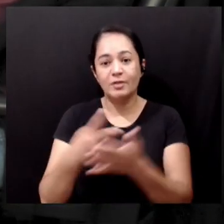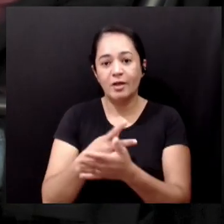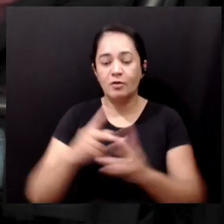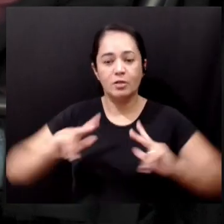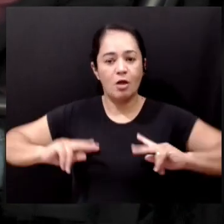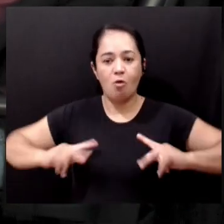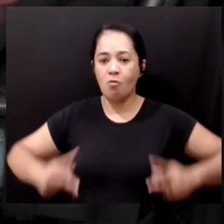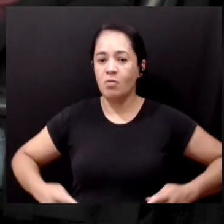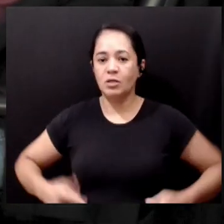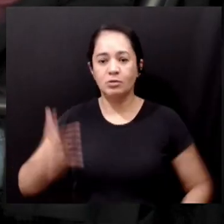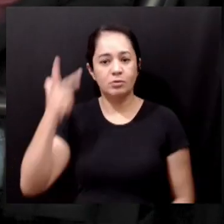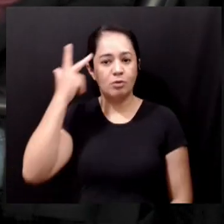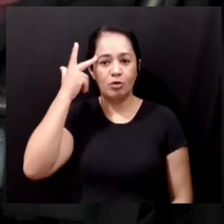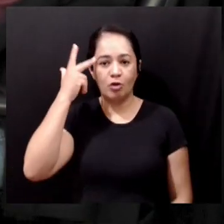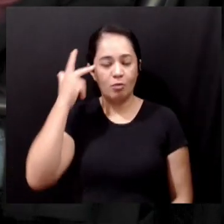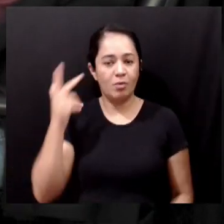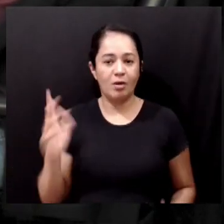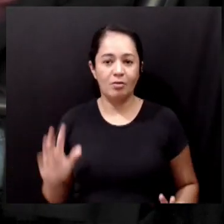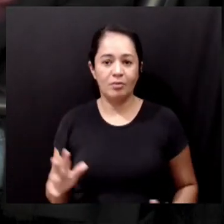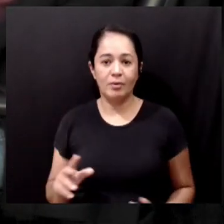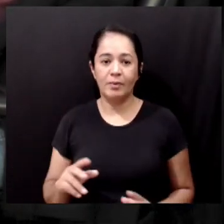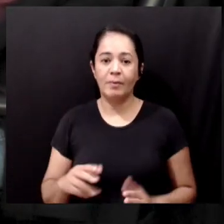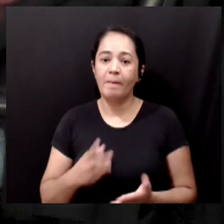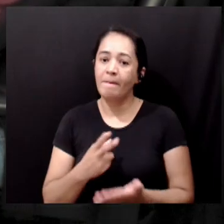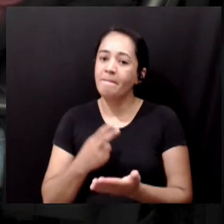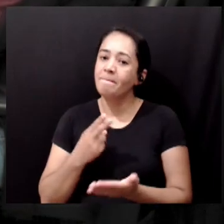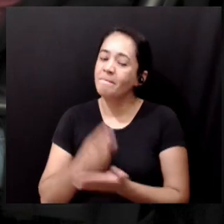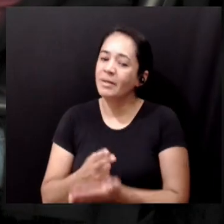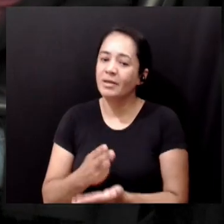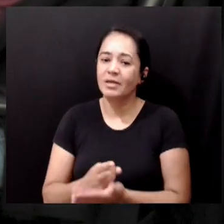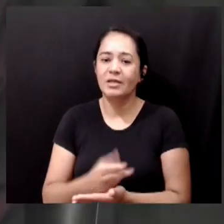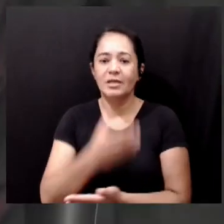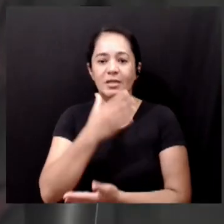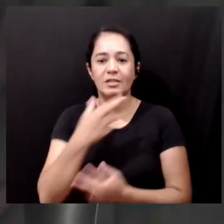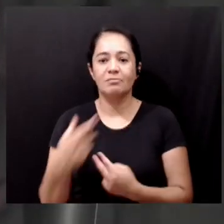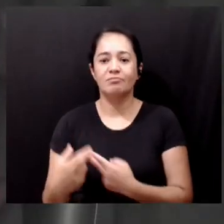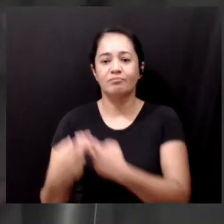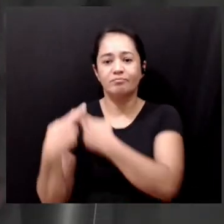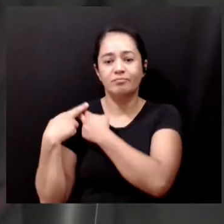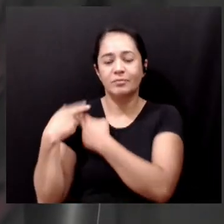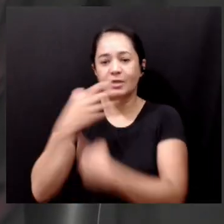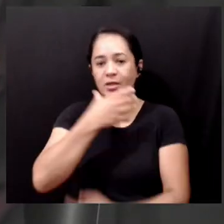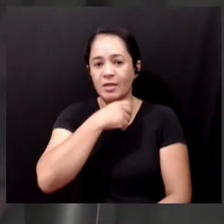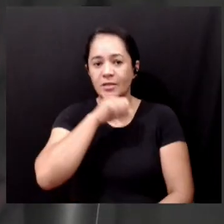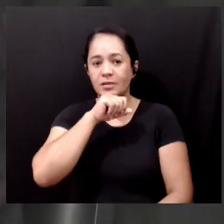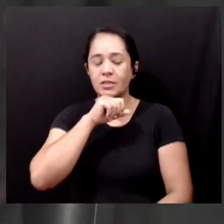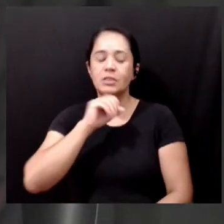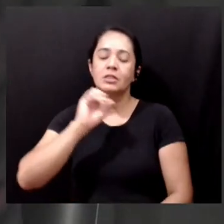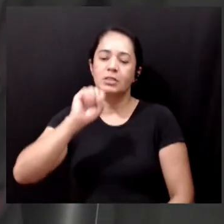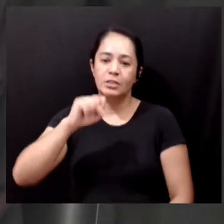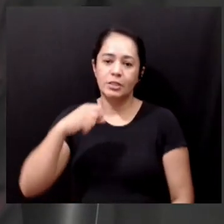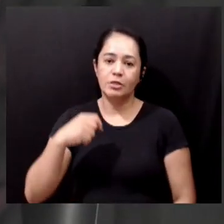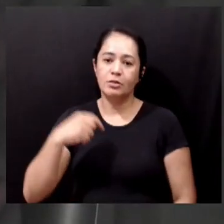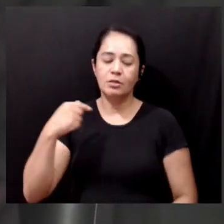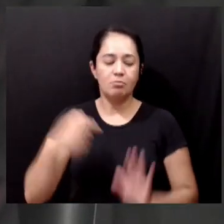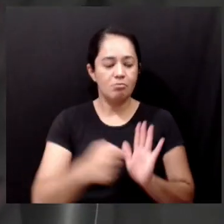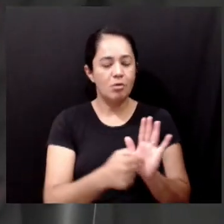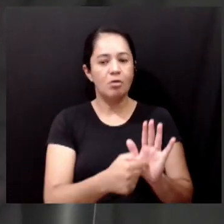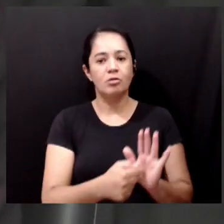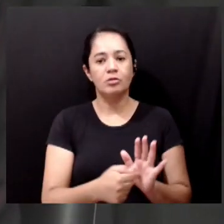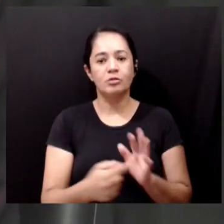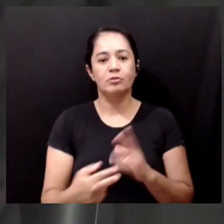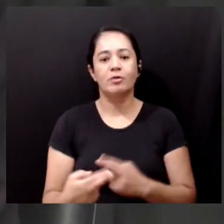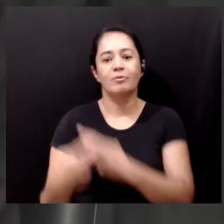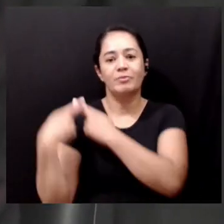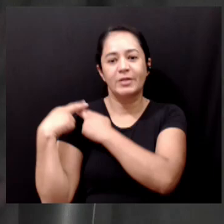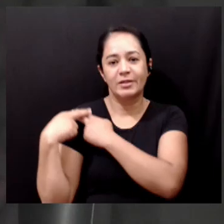Apesar de ter a função de pai ali. Né? Exatamente, eu procuro sempre mostrar a função do pai para ela, né? Mas a gente sabe que um